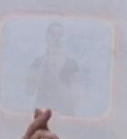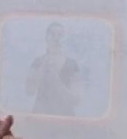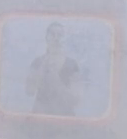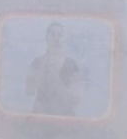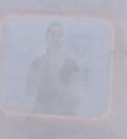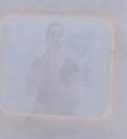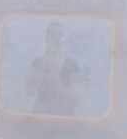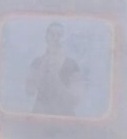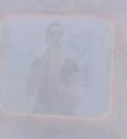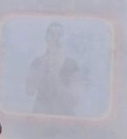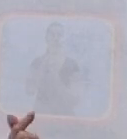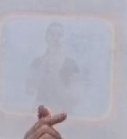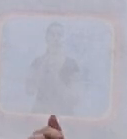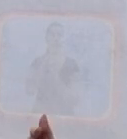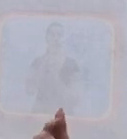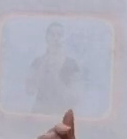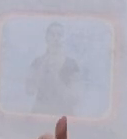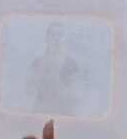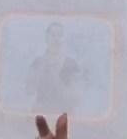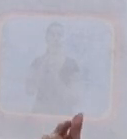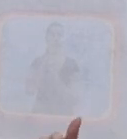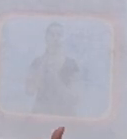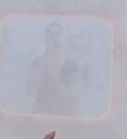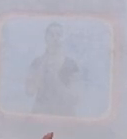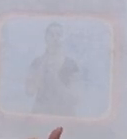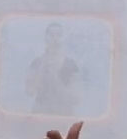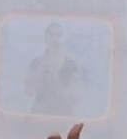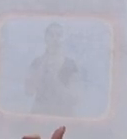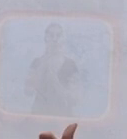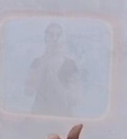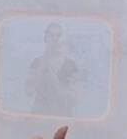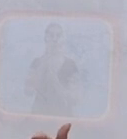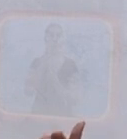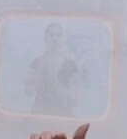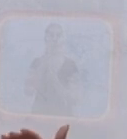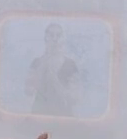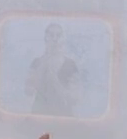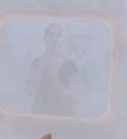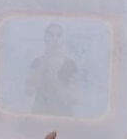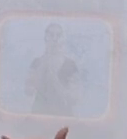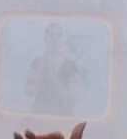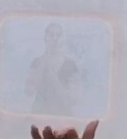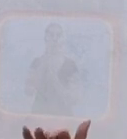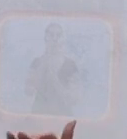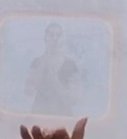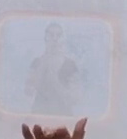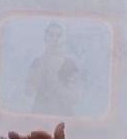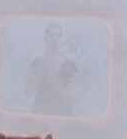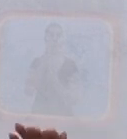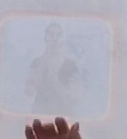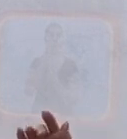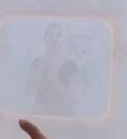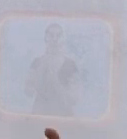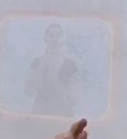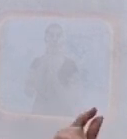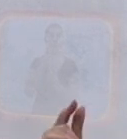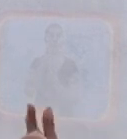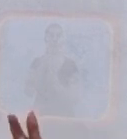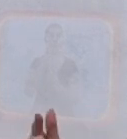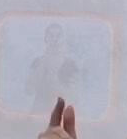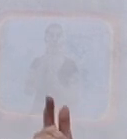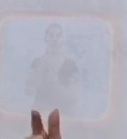que através da dança, de uma maneira bem peculiar de abordar e tratar do ser humano, fui descobrindo os